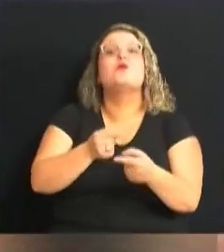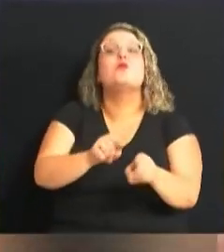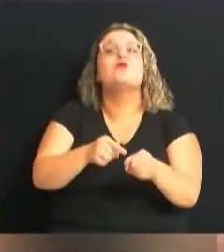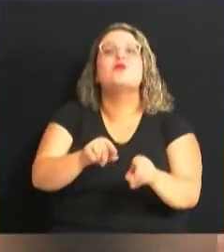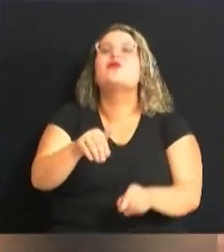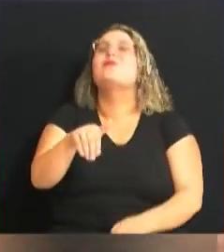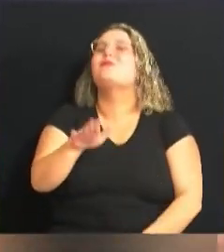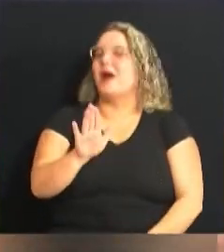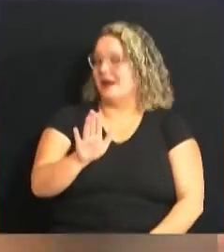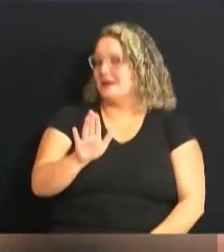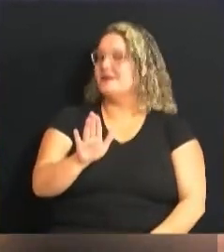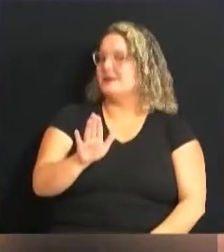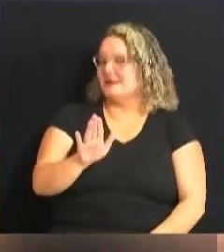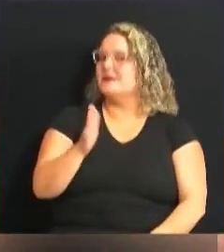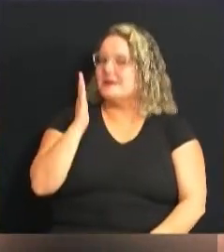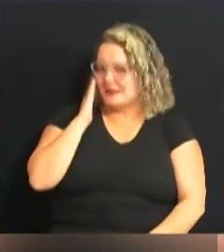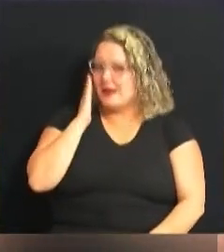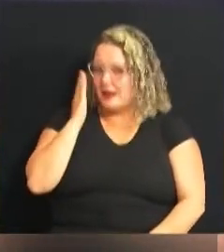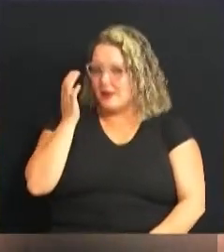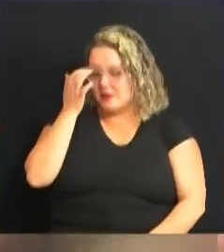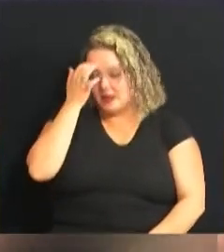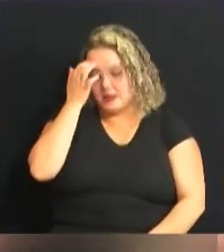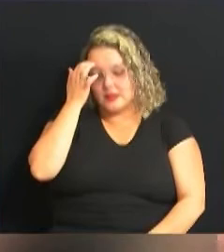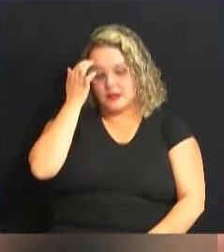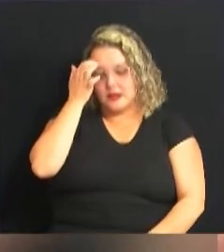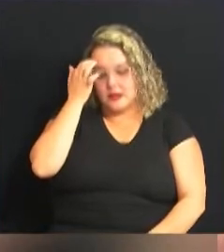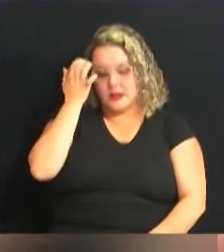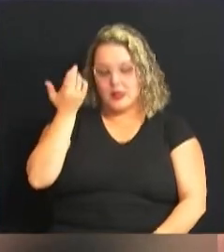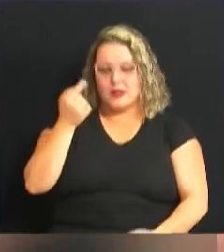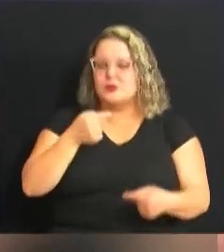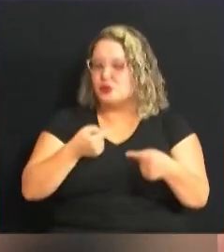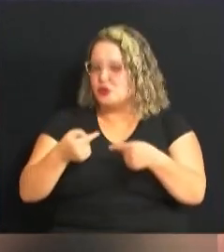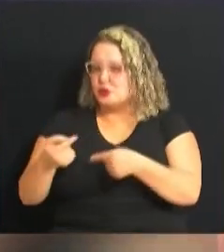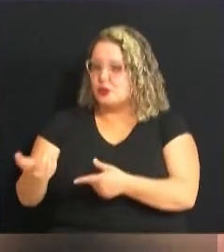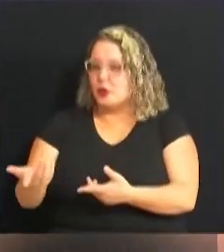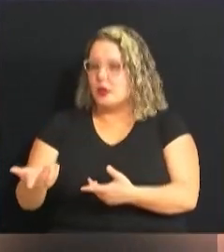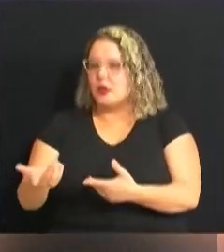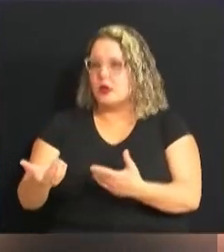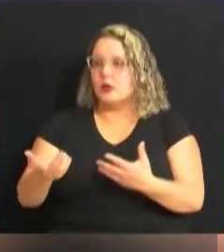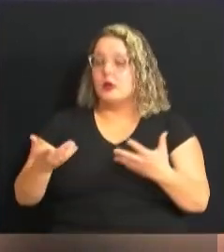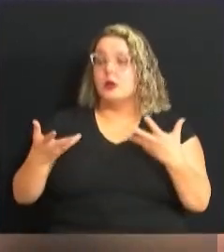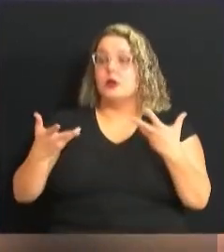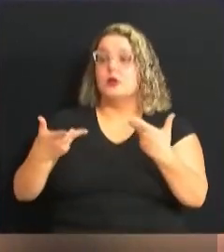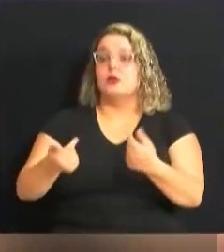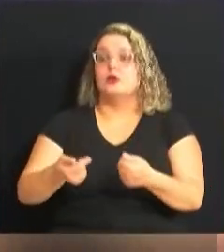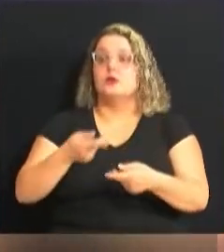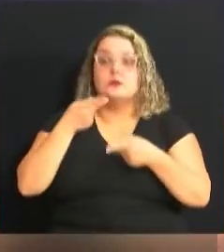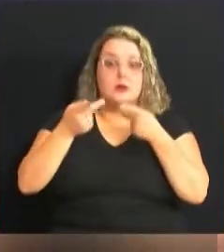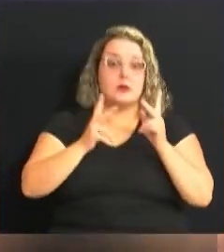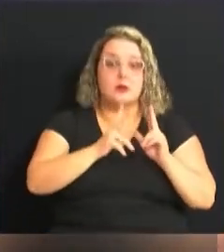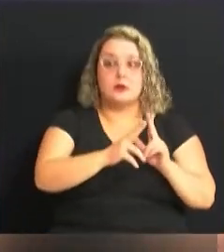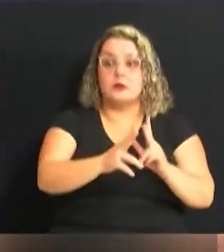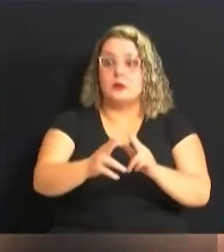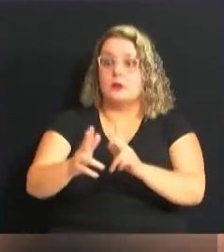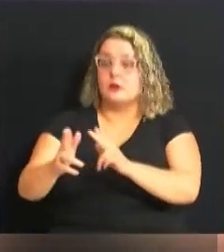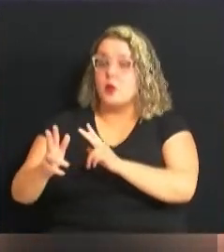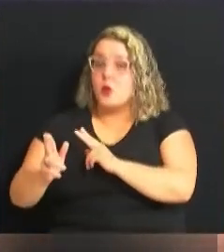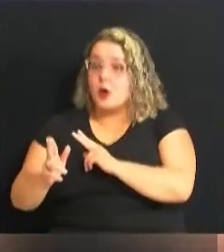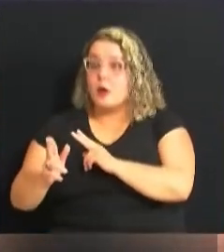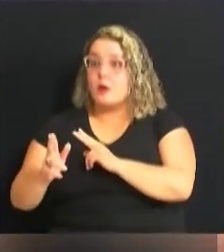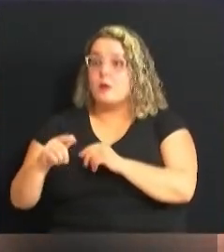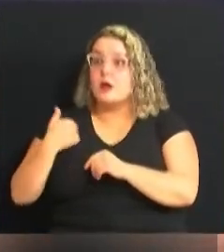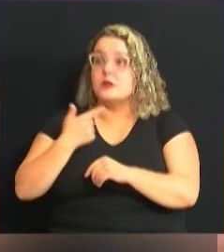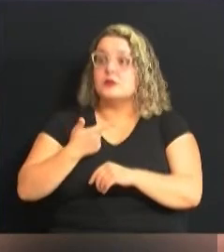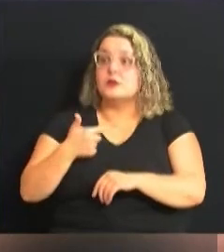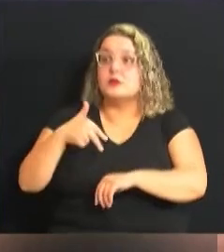começar a provocar um pouco mais, sabe? Discussões, e que todos falam a mesma coisa, mas sempre a gente fala